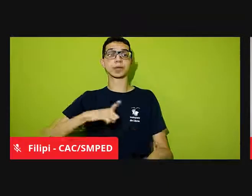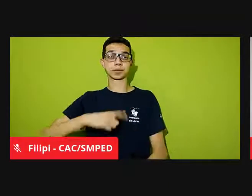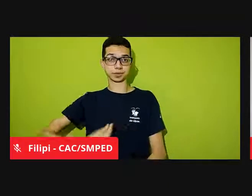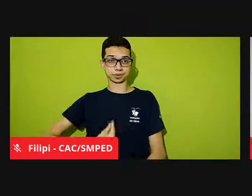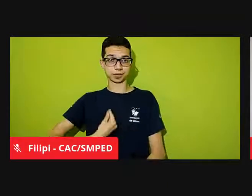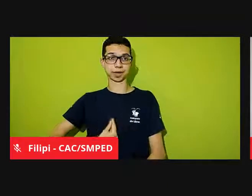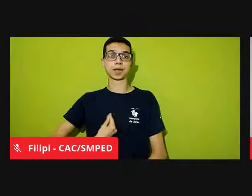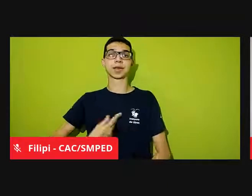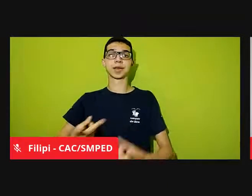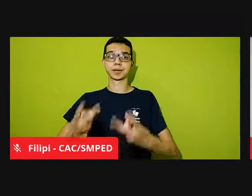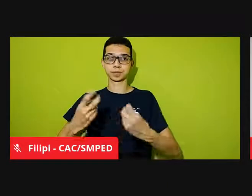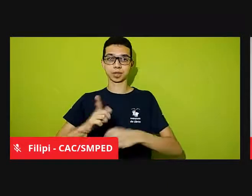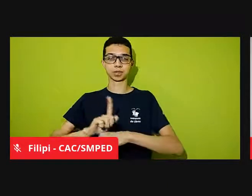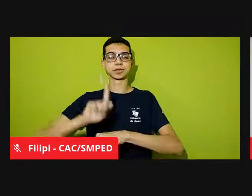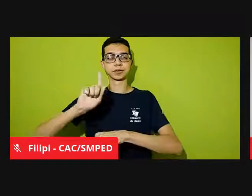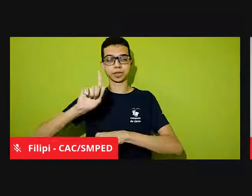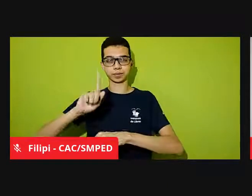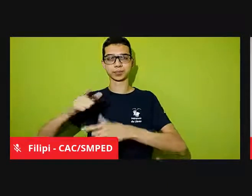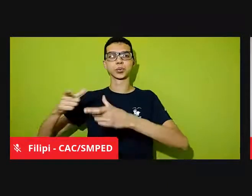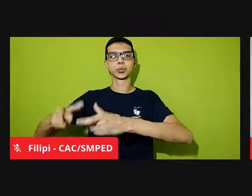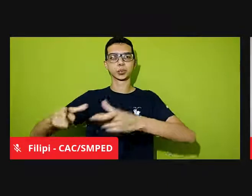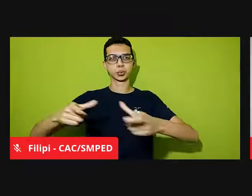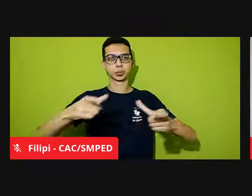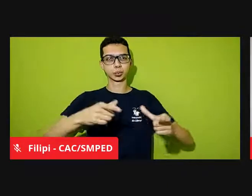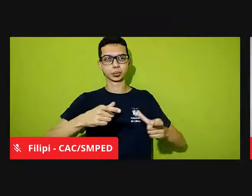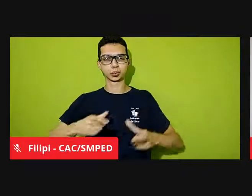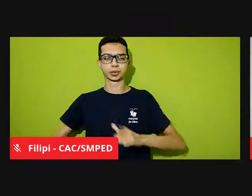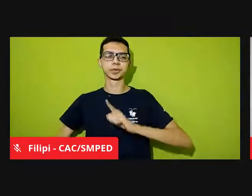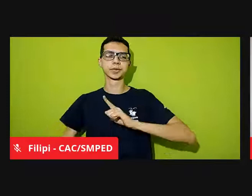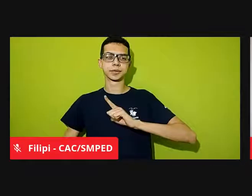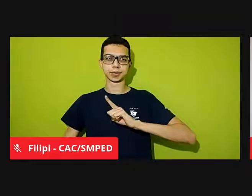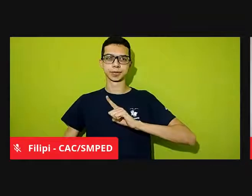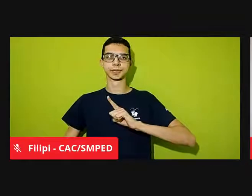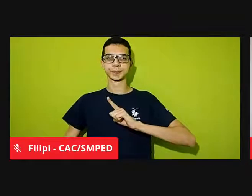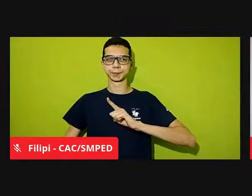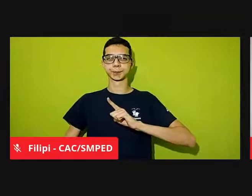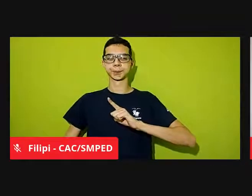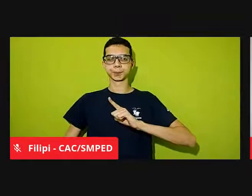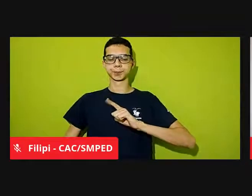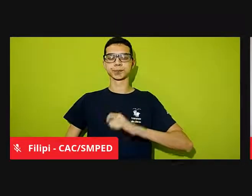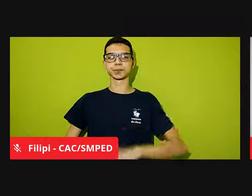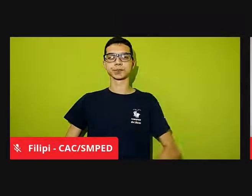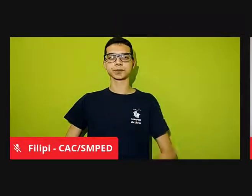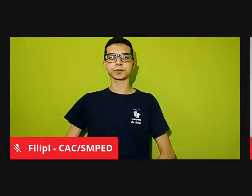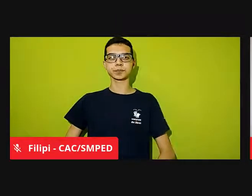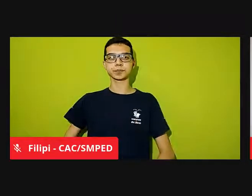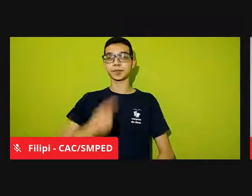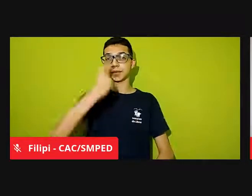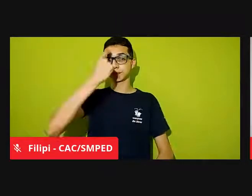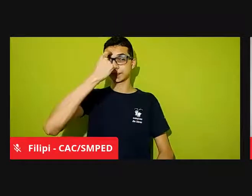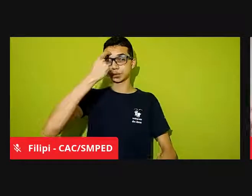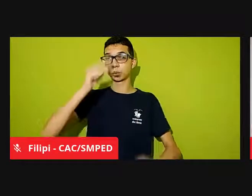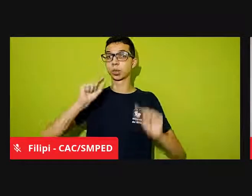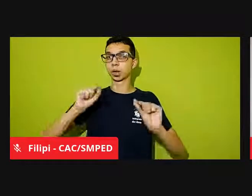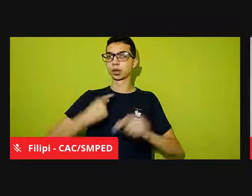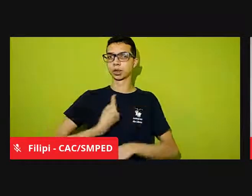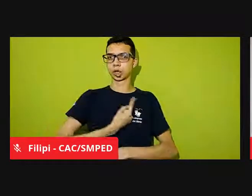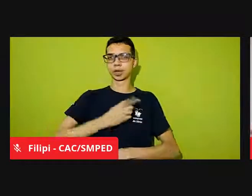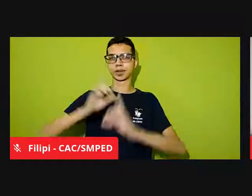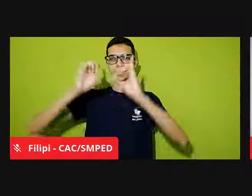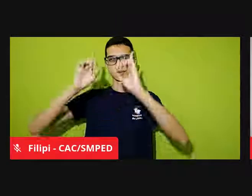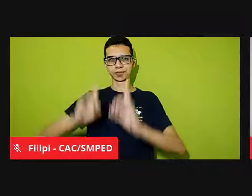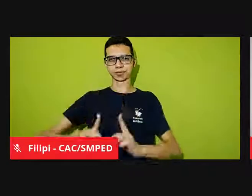as gestões, né, de muitos lugares, fazem ideia sobre nós, pessoas com deficiência. Então, são pessoas